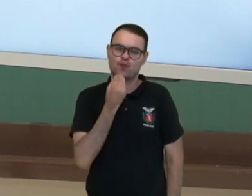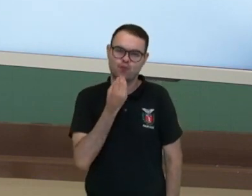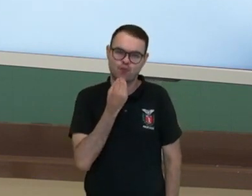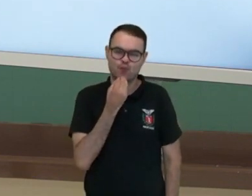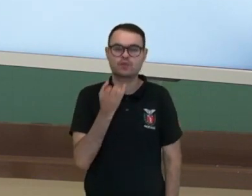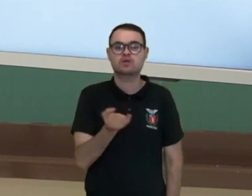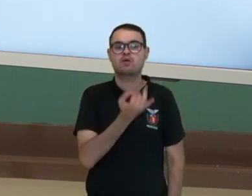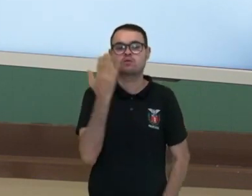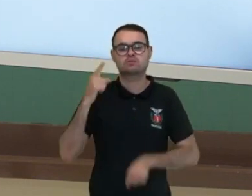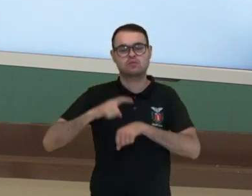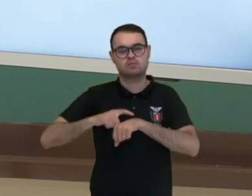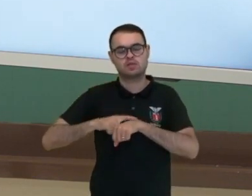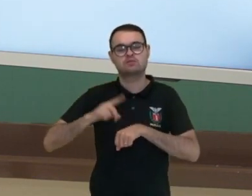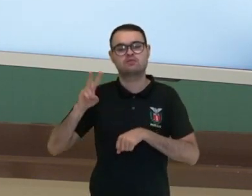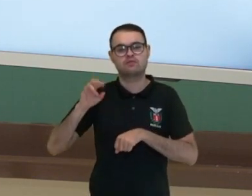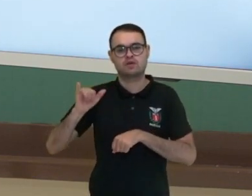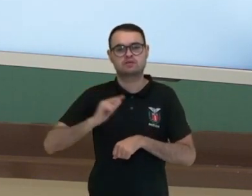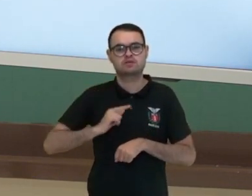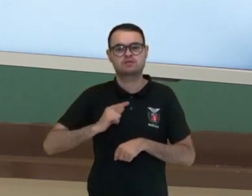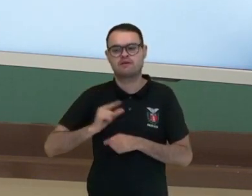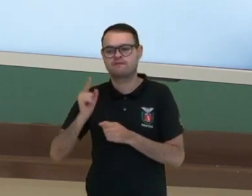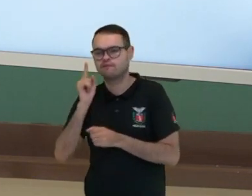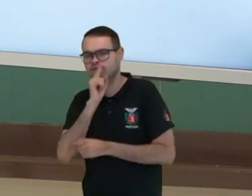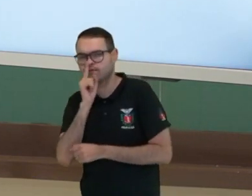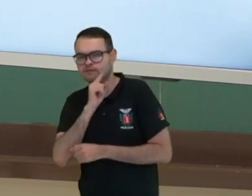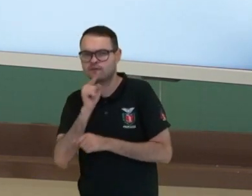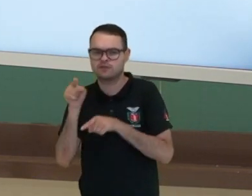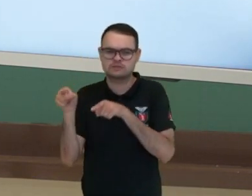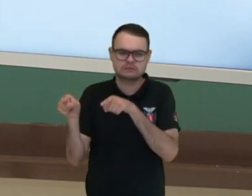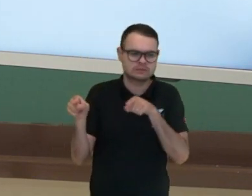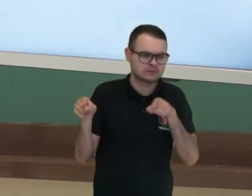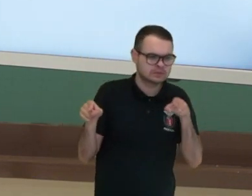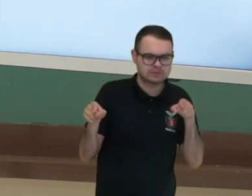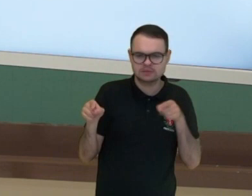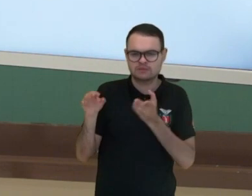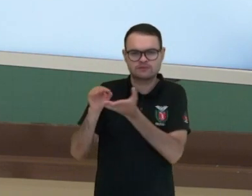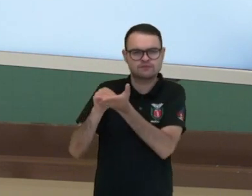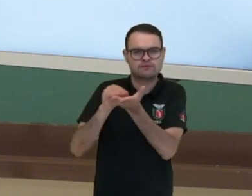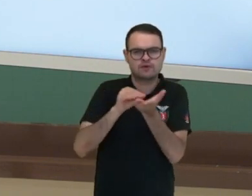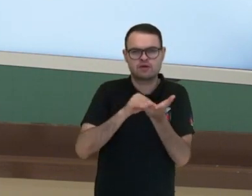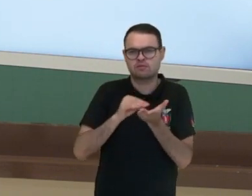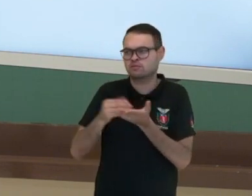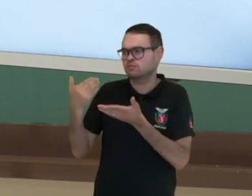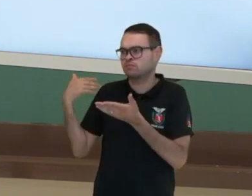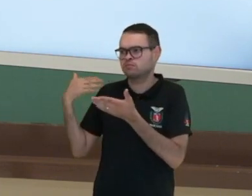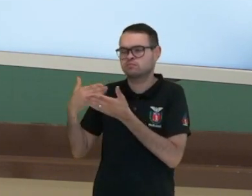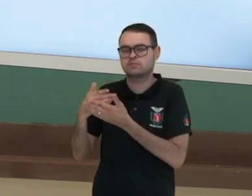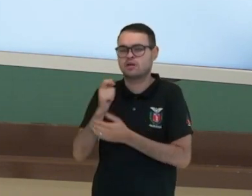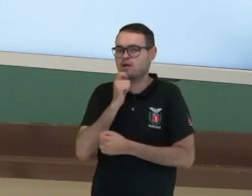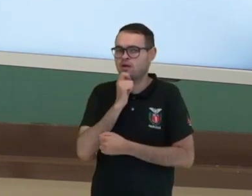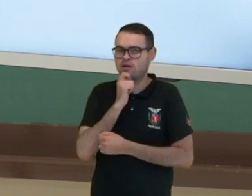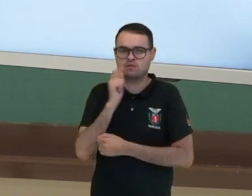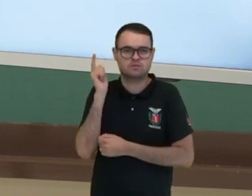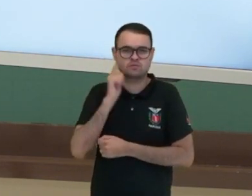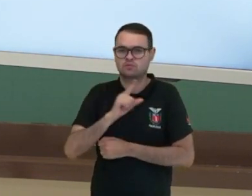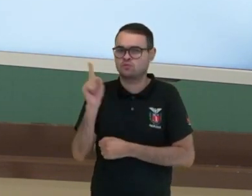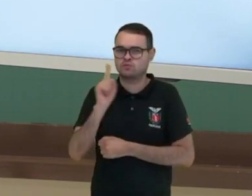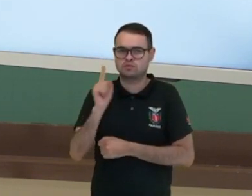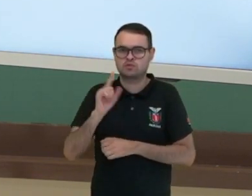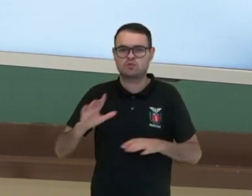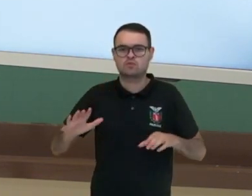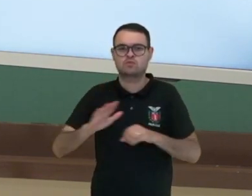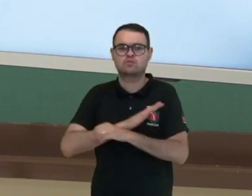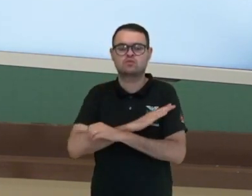alguns momentos, né, vão existir lacunas históricas que nós ainda não conseguimos preencher, porque